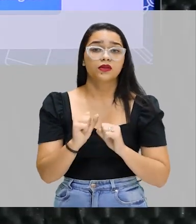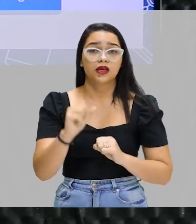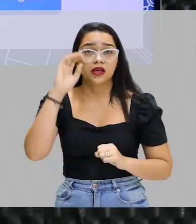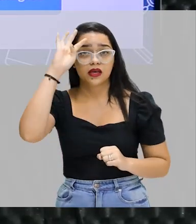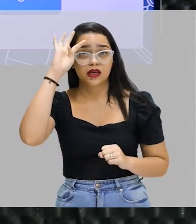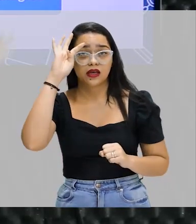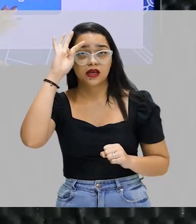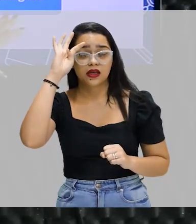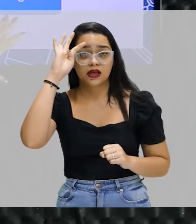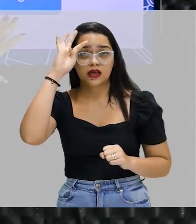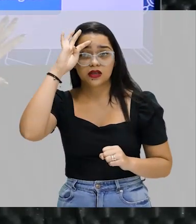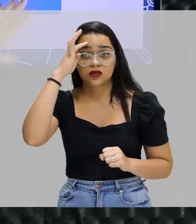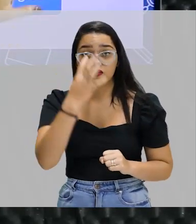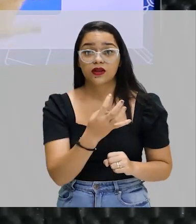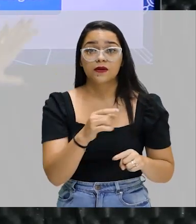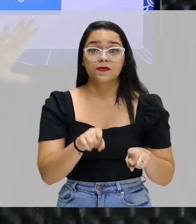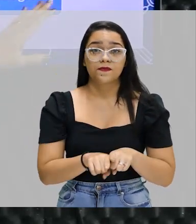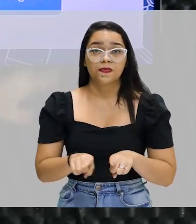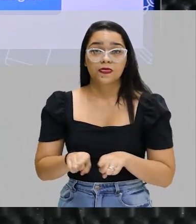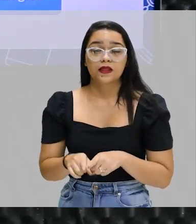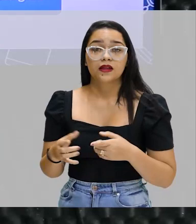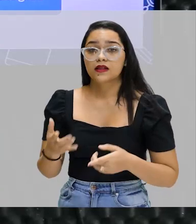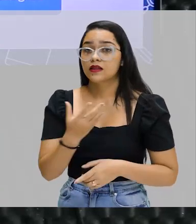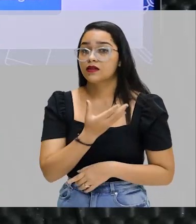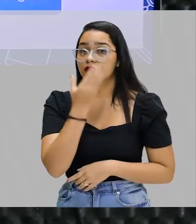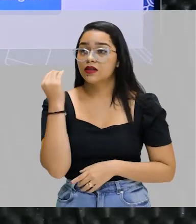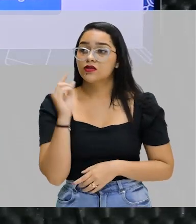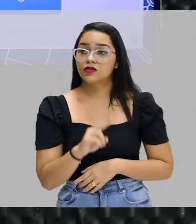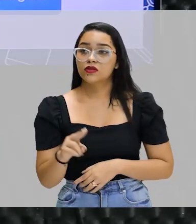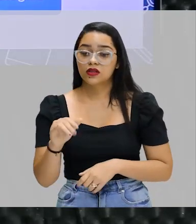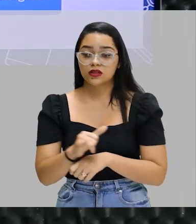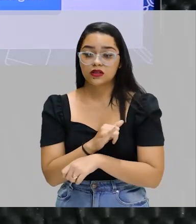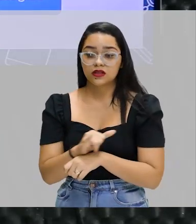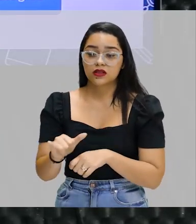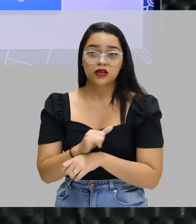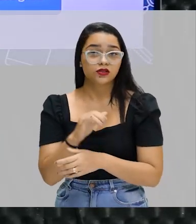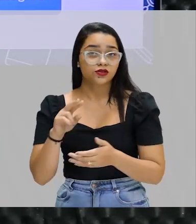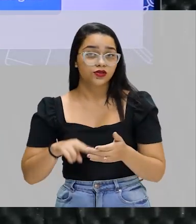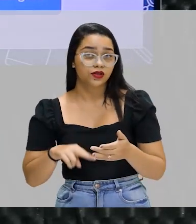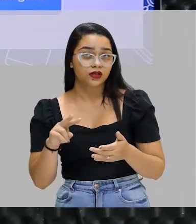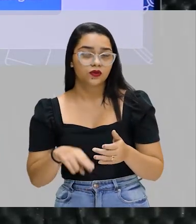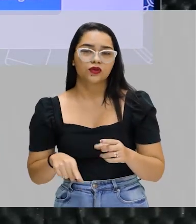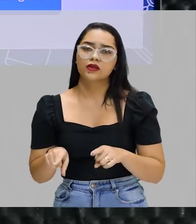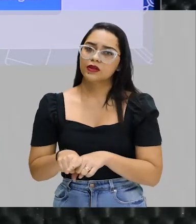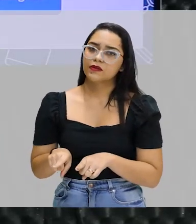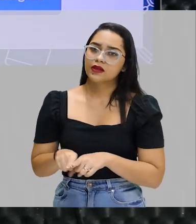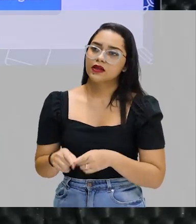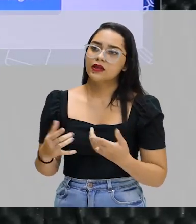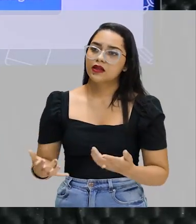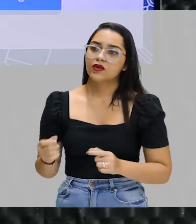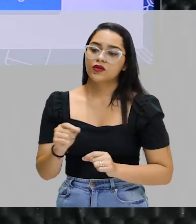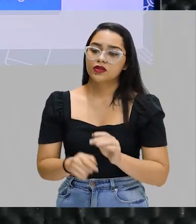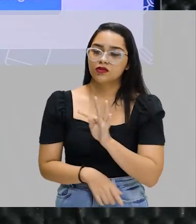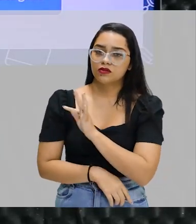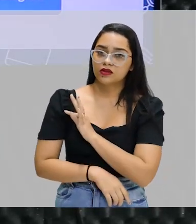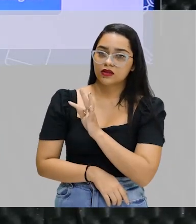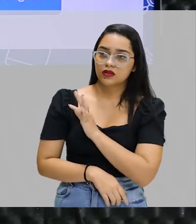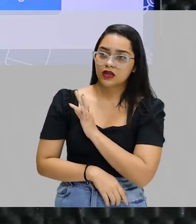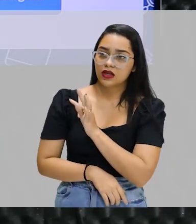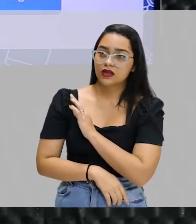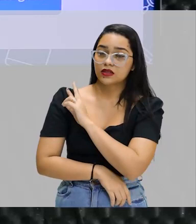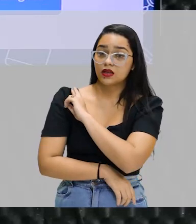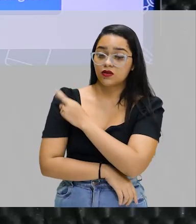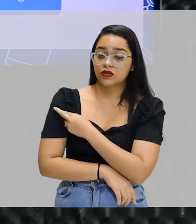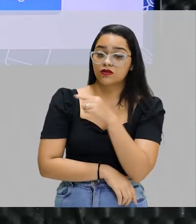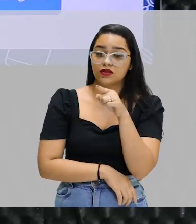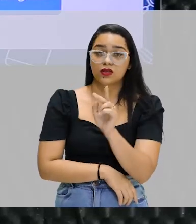resolver a questão. E, por fim, não esqueçam de usar as estratégias de leitura. Estratégias de leitura são técnicas, são